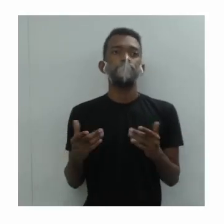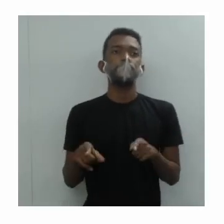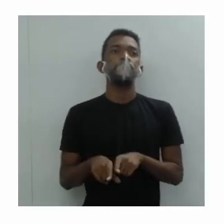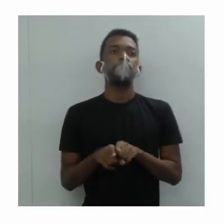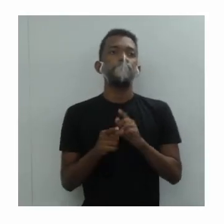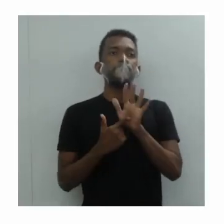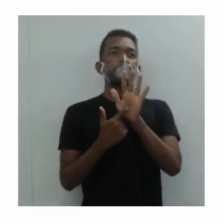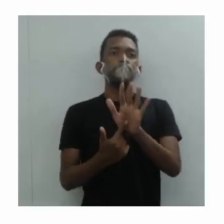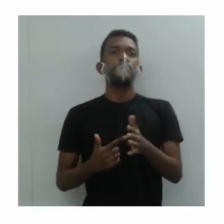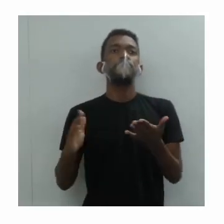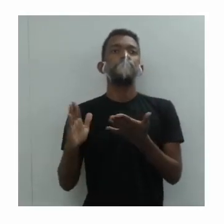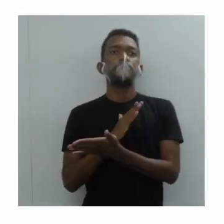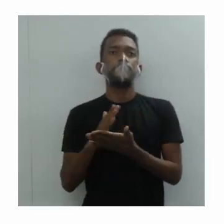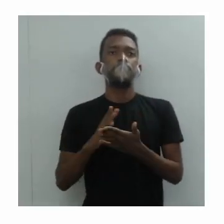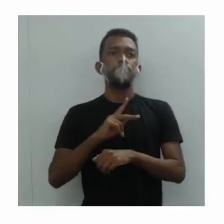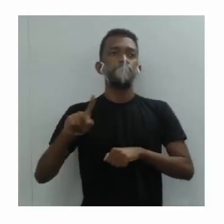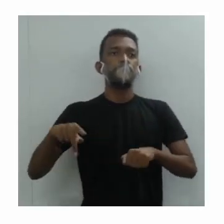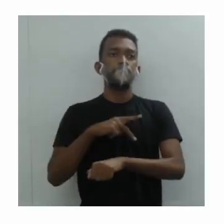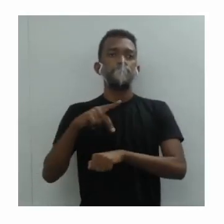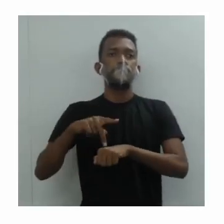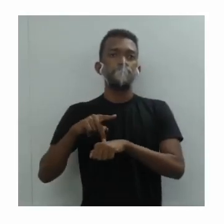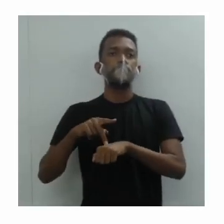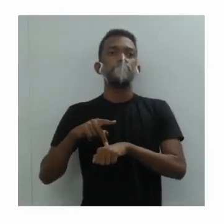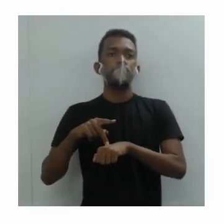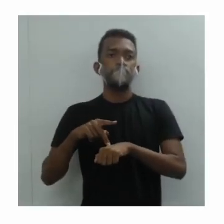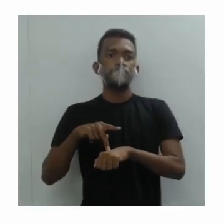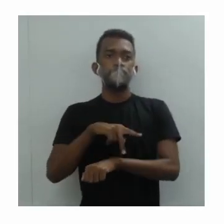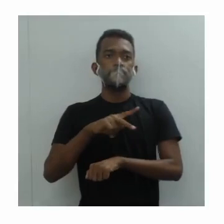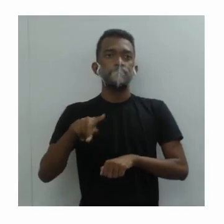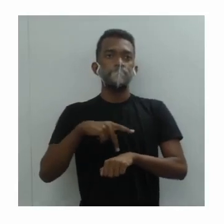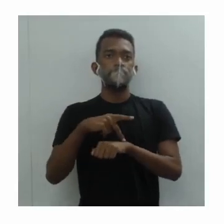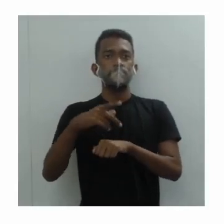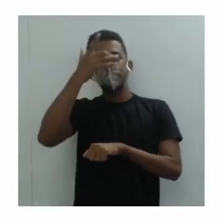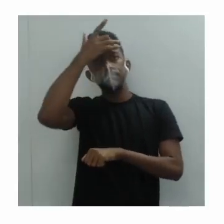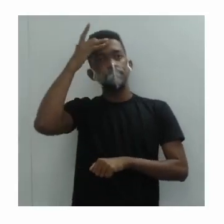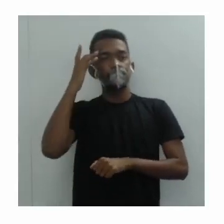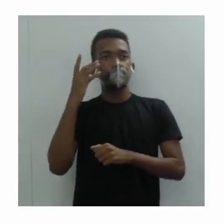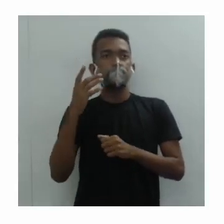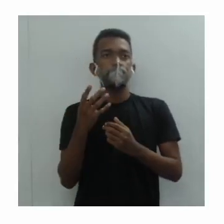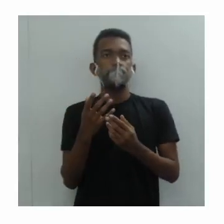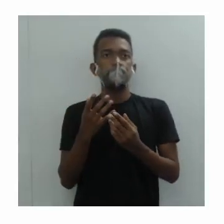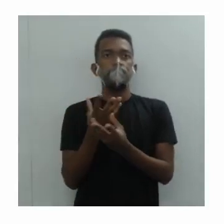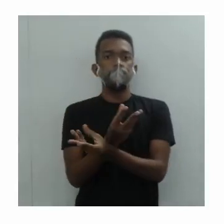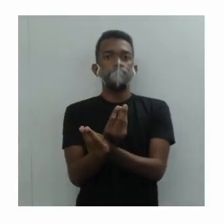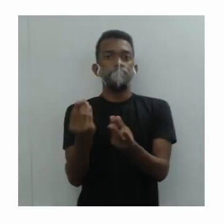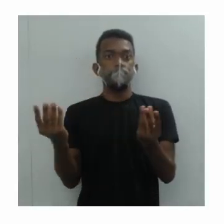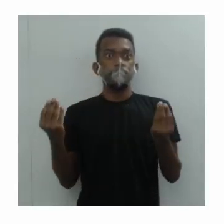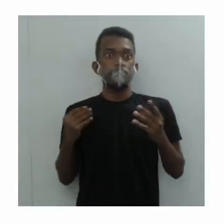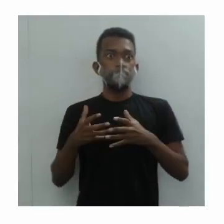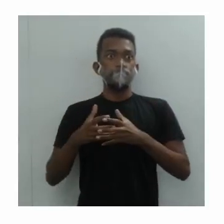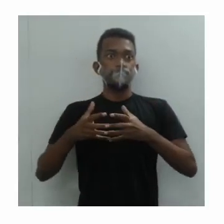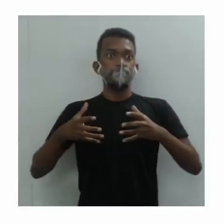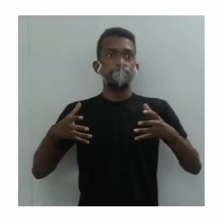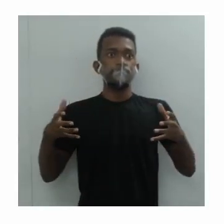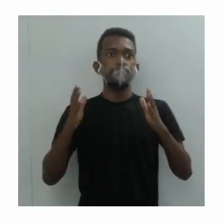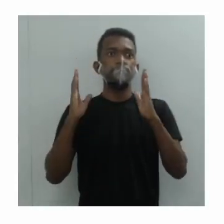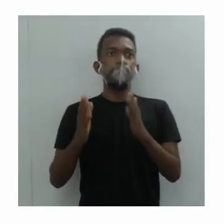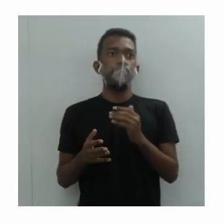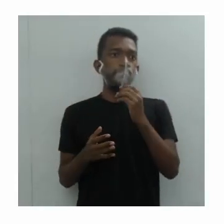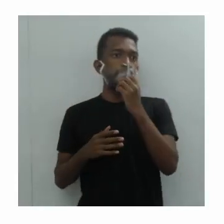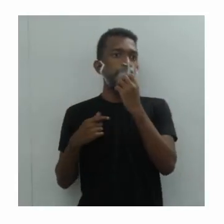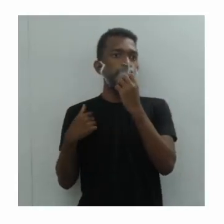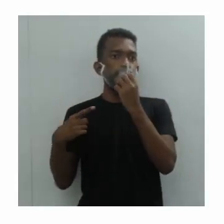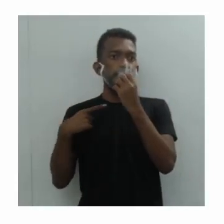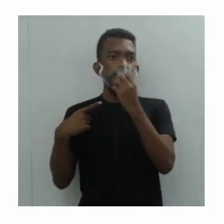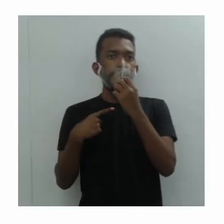né, exemplos de países povoados, aquela população por quilômetro quadrado, o número